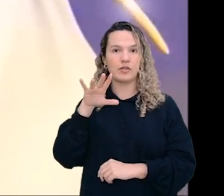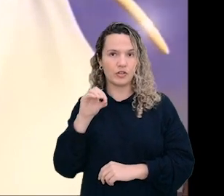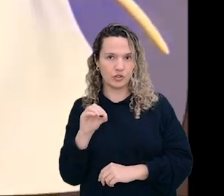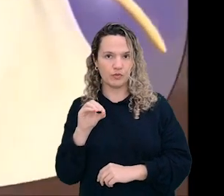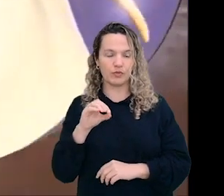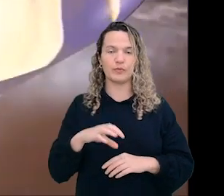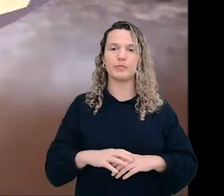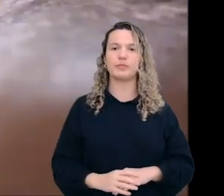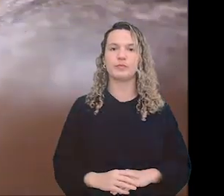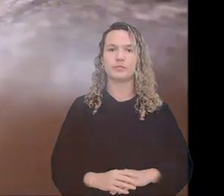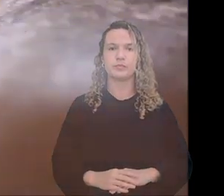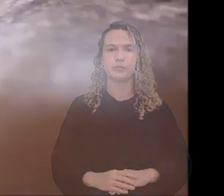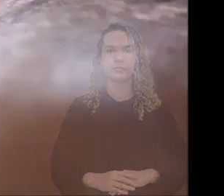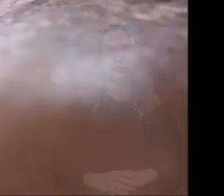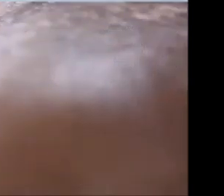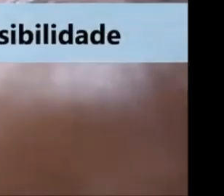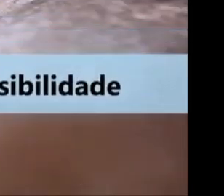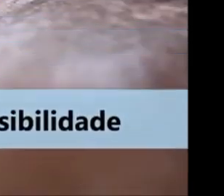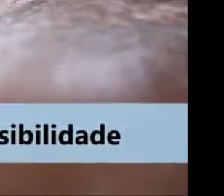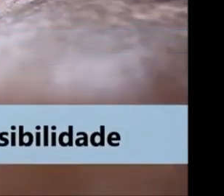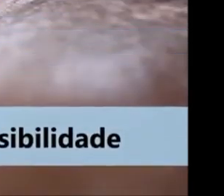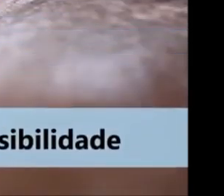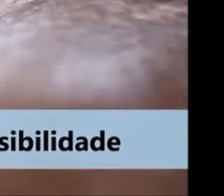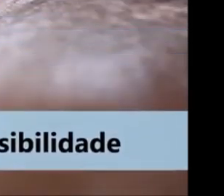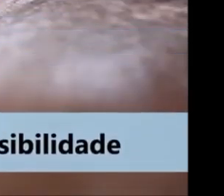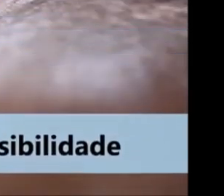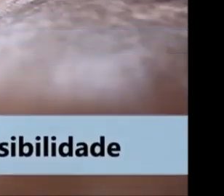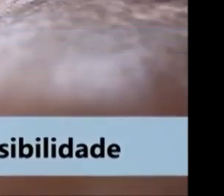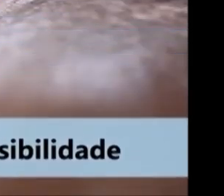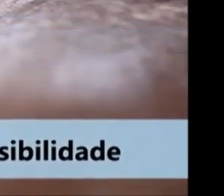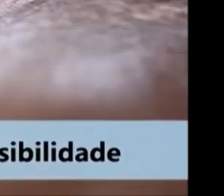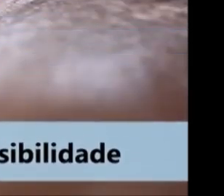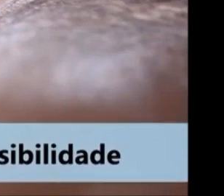através do nervo auditivo.